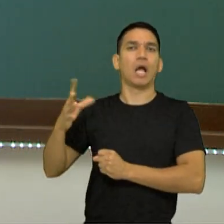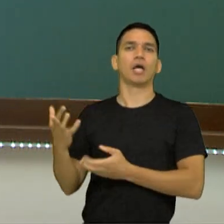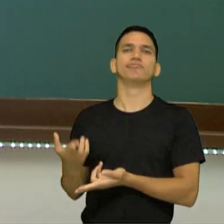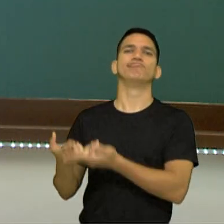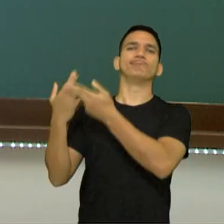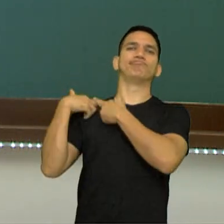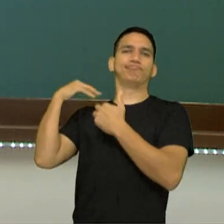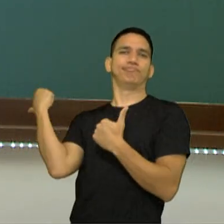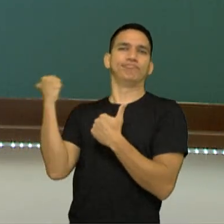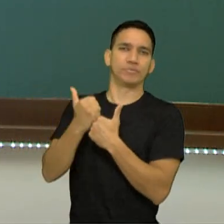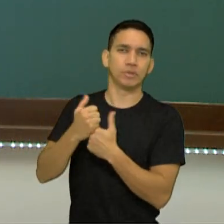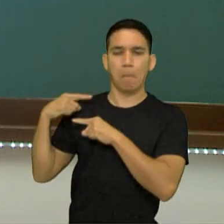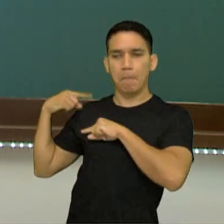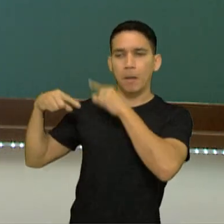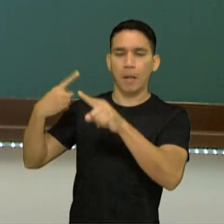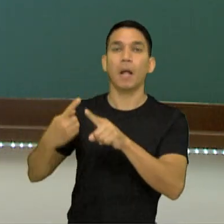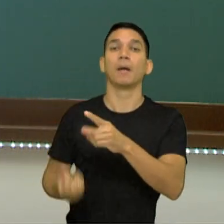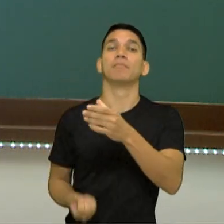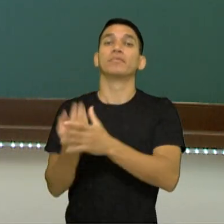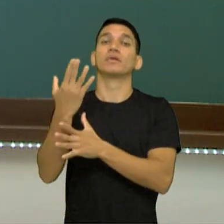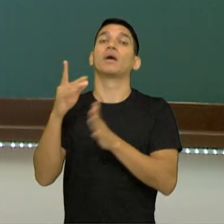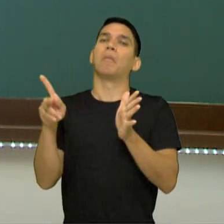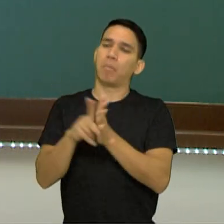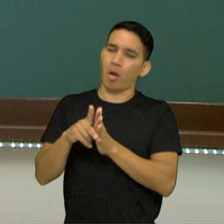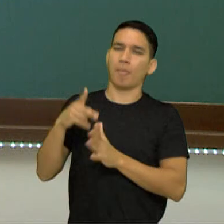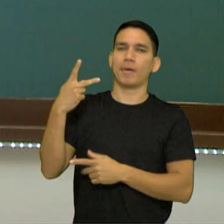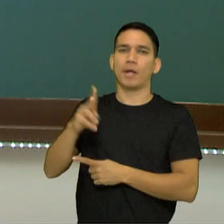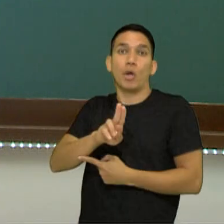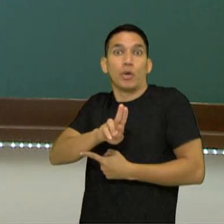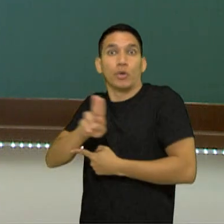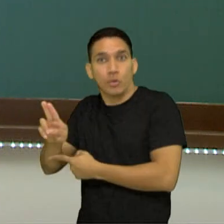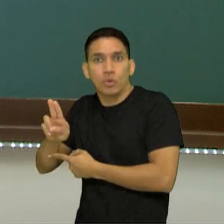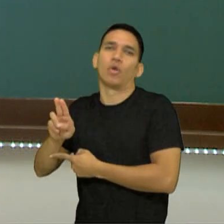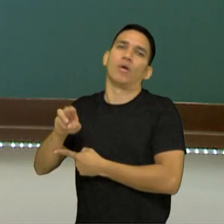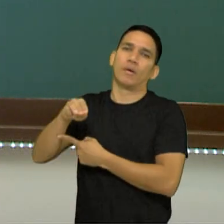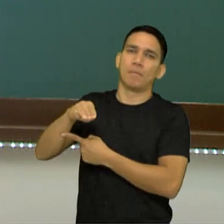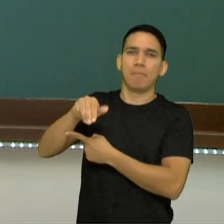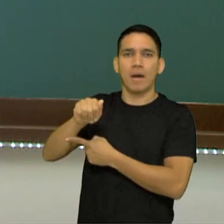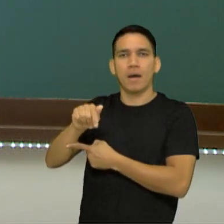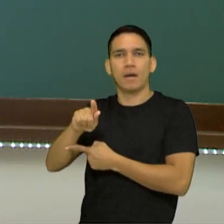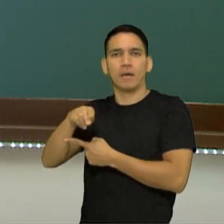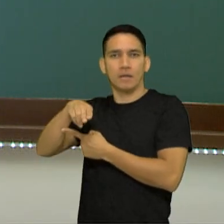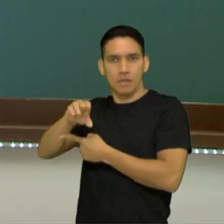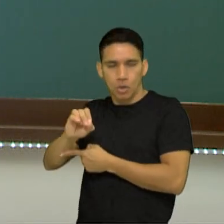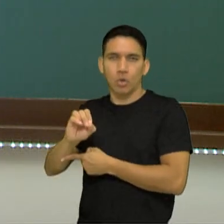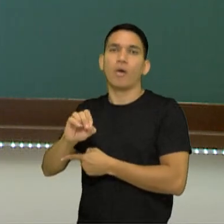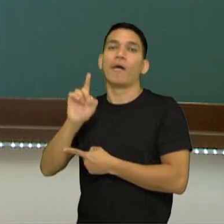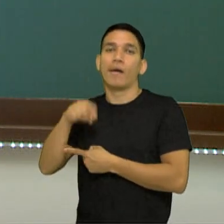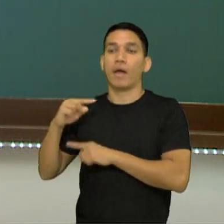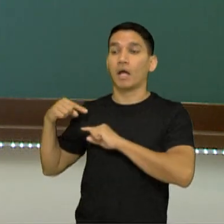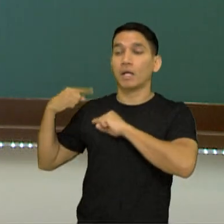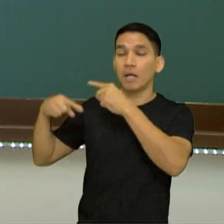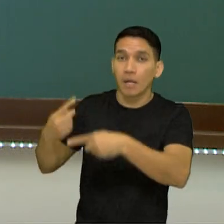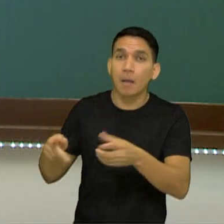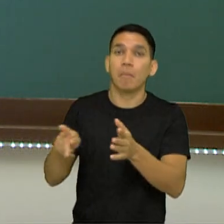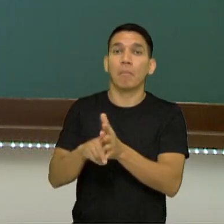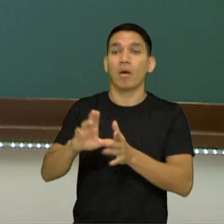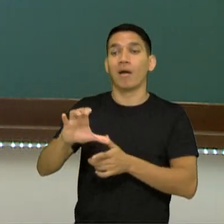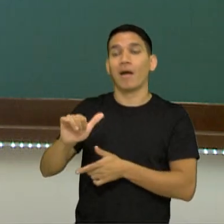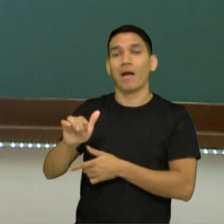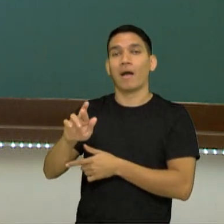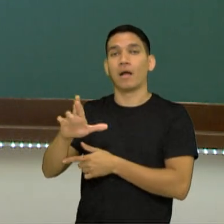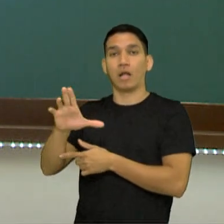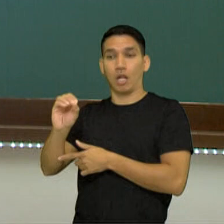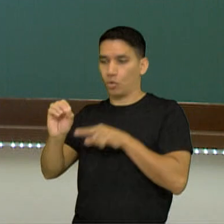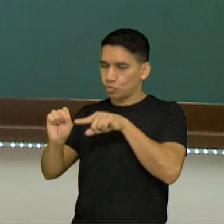então, a dinastia e vai surgir, então, graças ao nome dele, né, isso em homenagem ao nome dele, a dinastia carolíngia, de Carlos